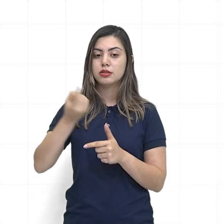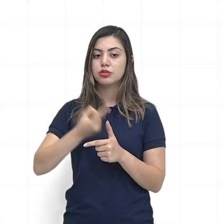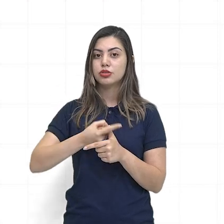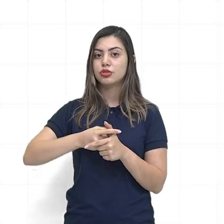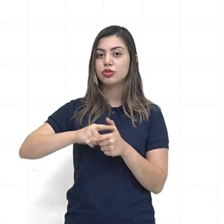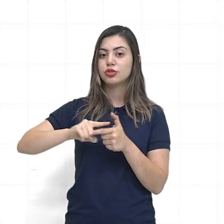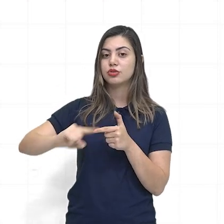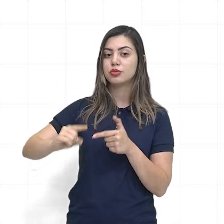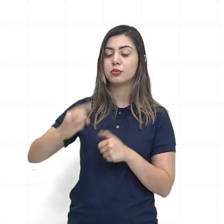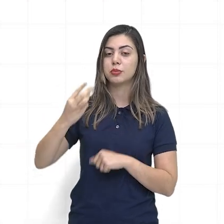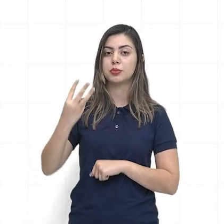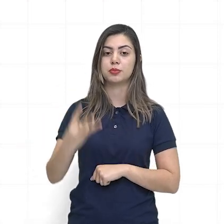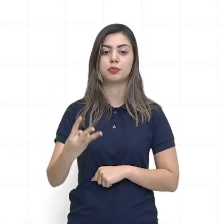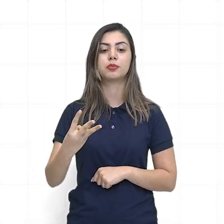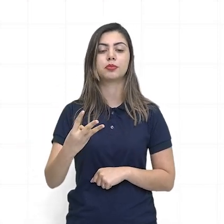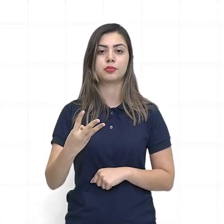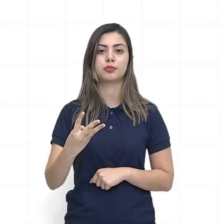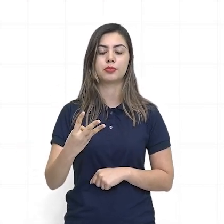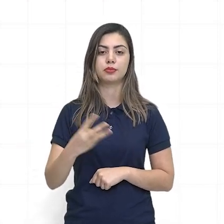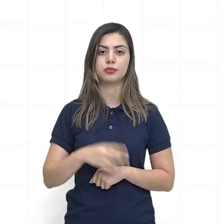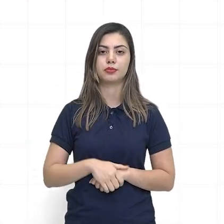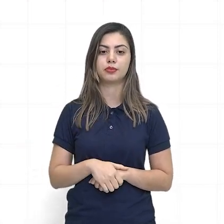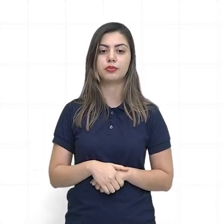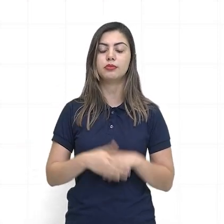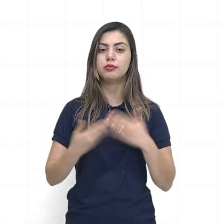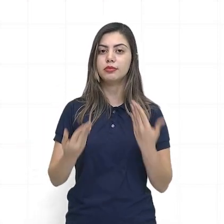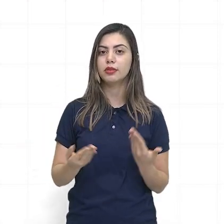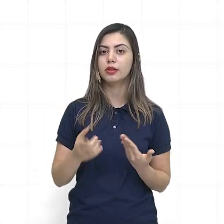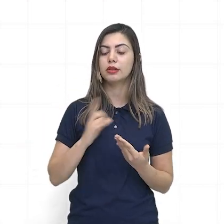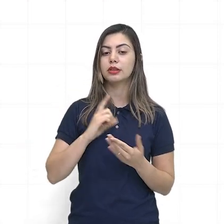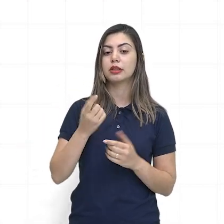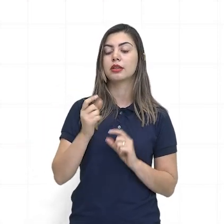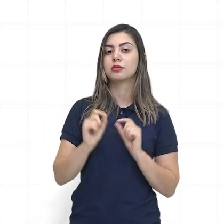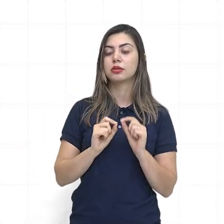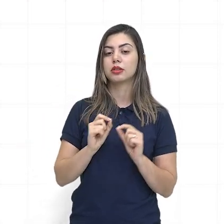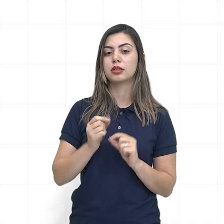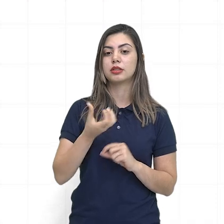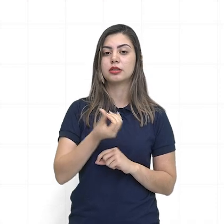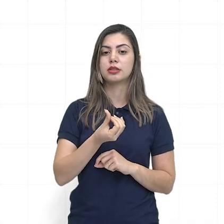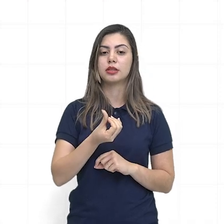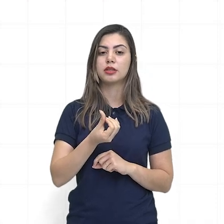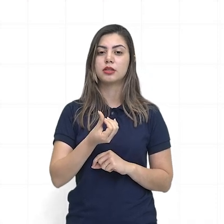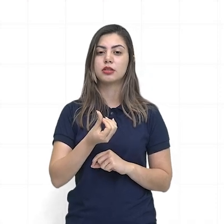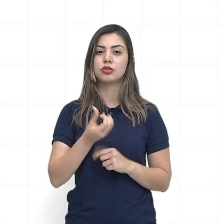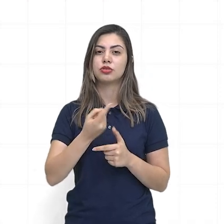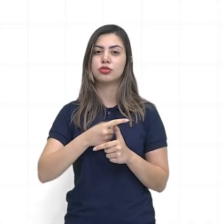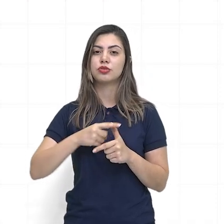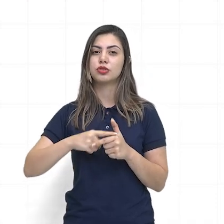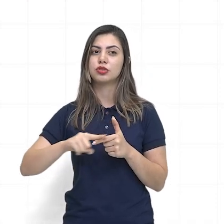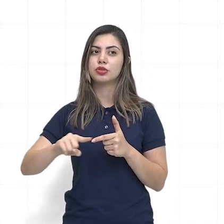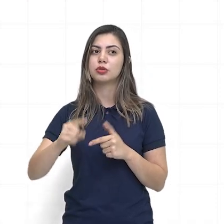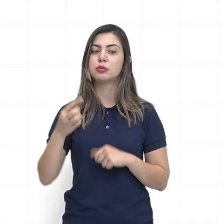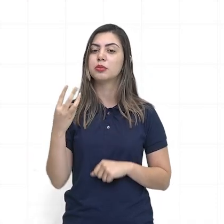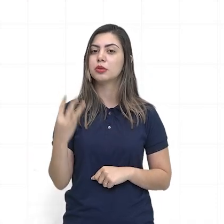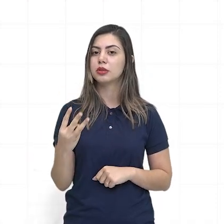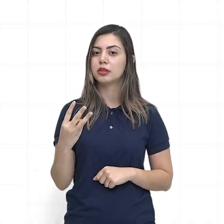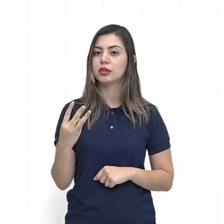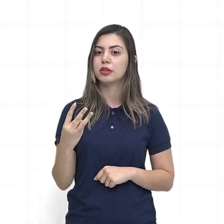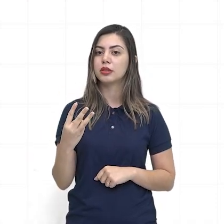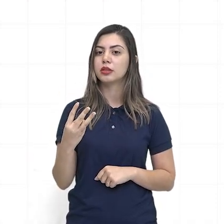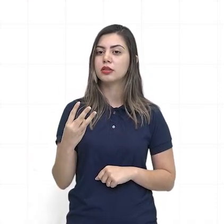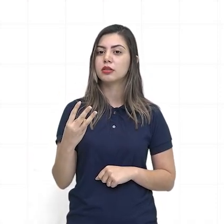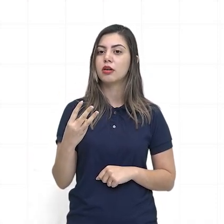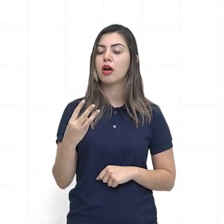dividido por 3, olha lá. Então, 600 por 3, 6 por 3 aqui, pessoal. Vai me